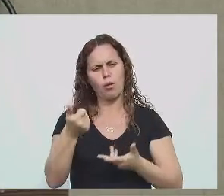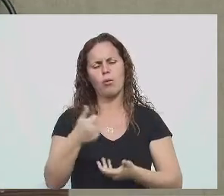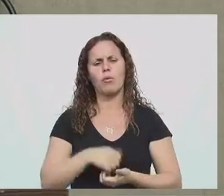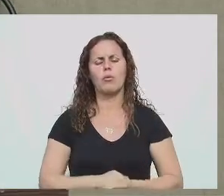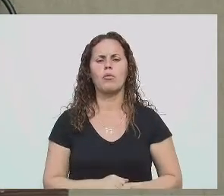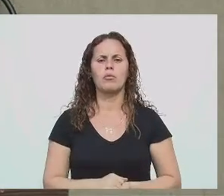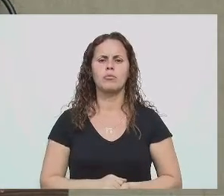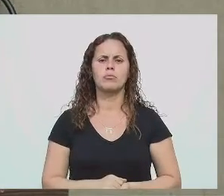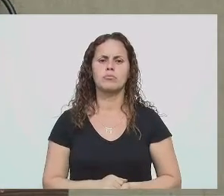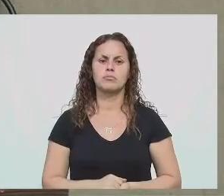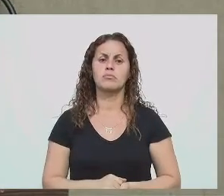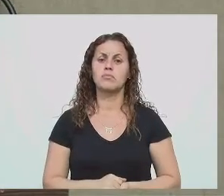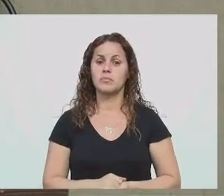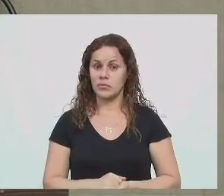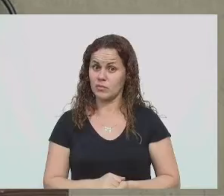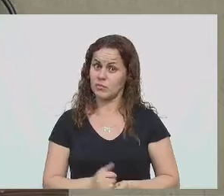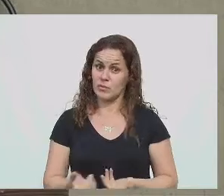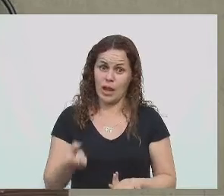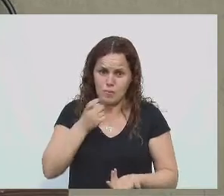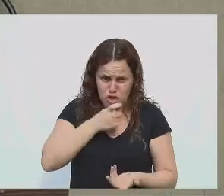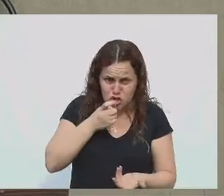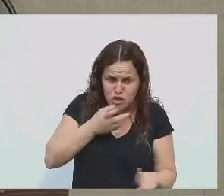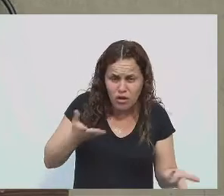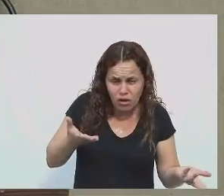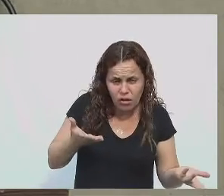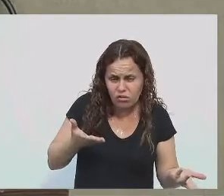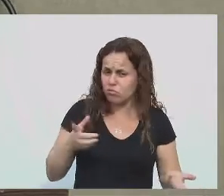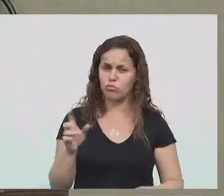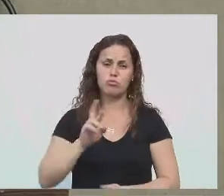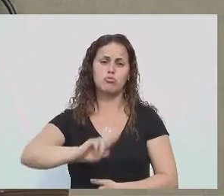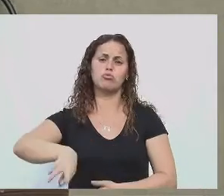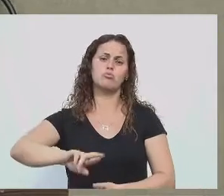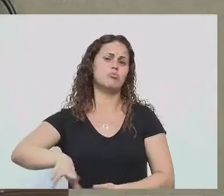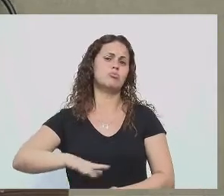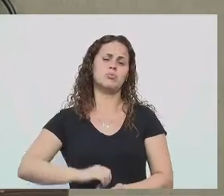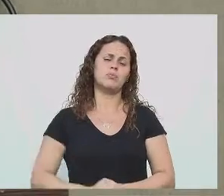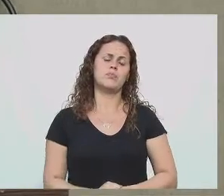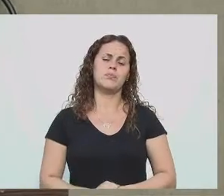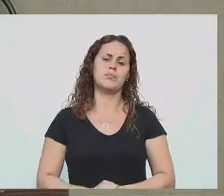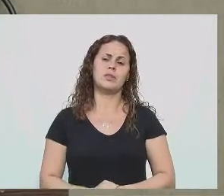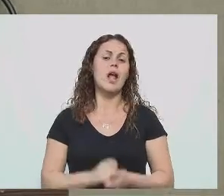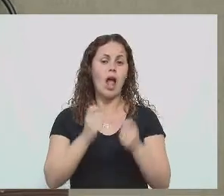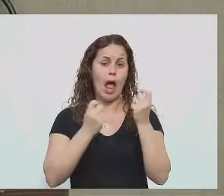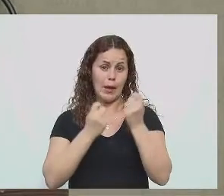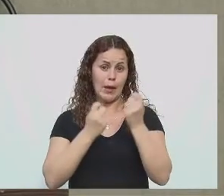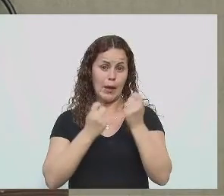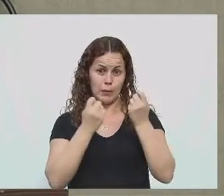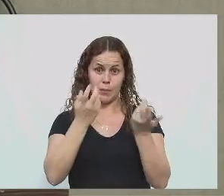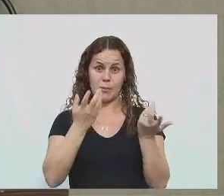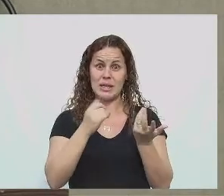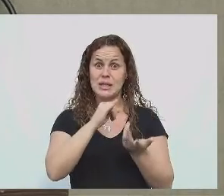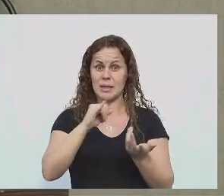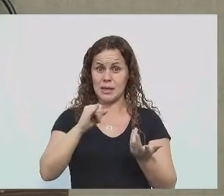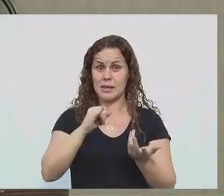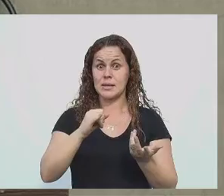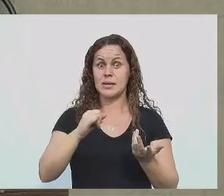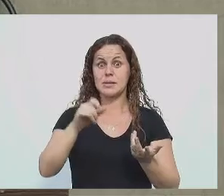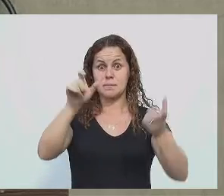Se tiver para algum empresário aqui, é mentira? Não é mentira. Melhorou um pouco a economia. As pessoas estariam passando fome